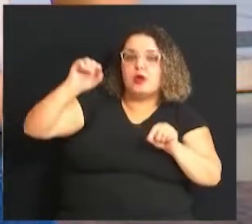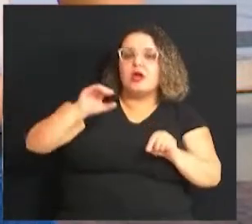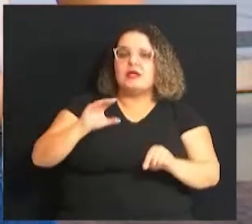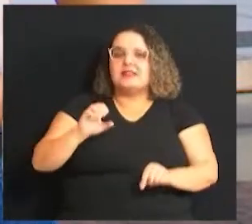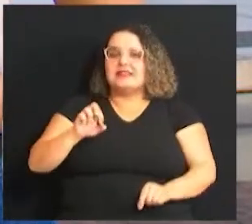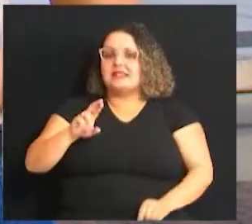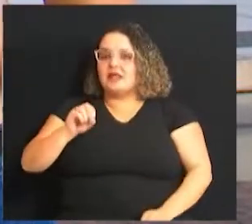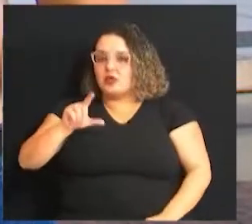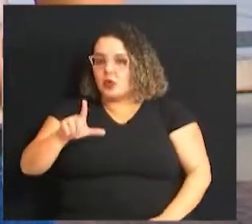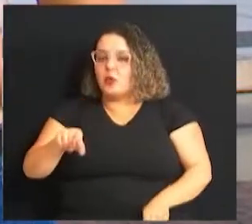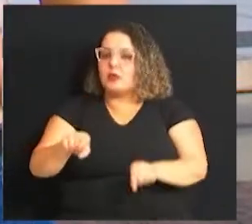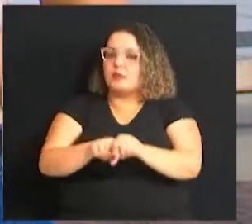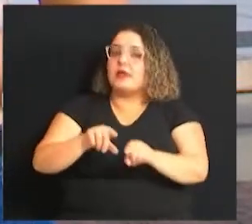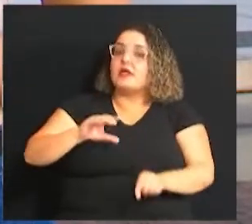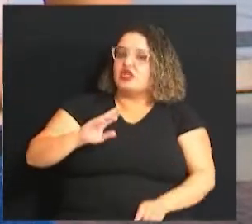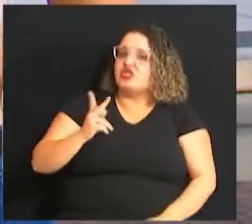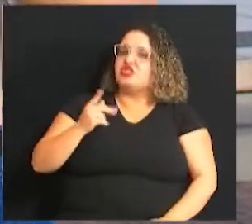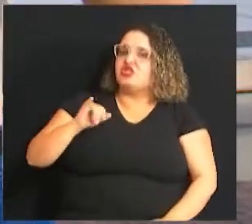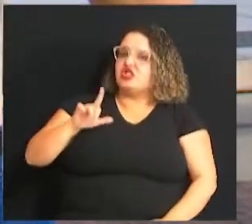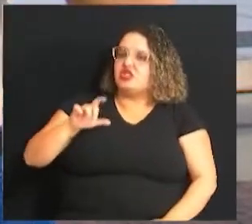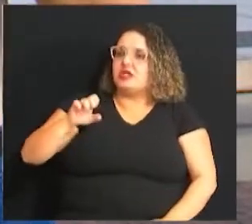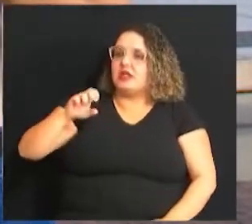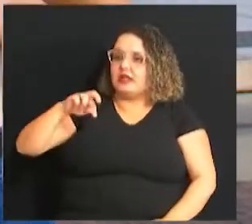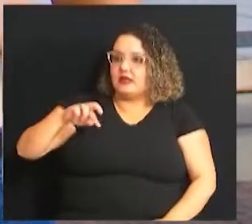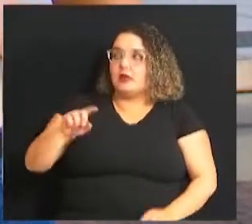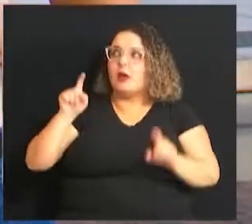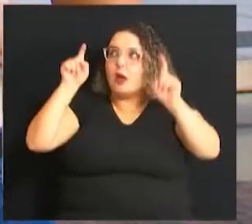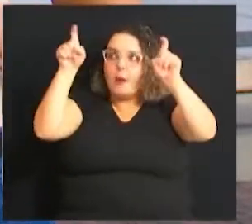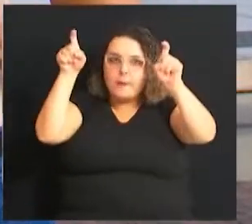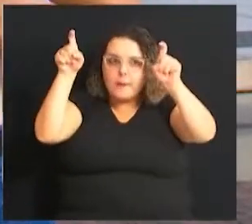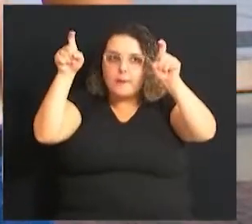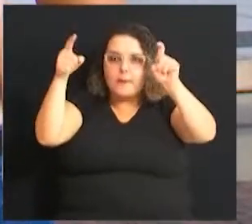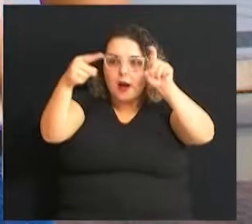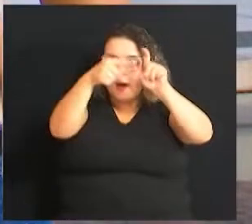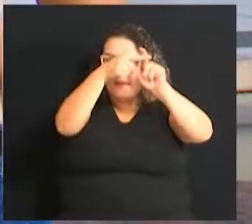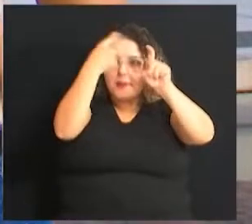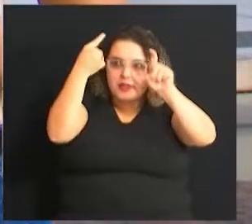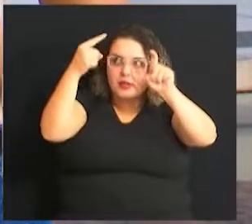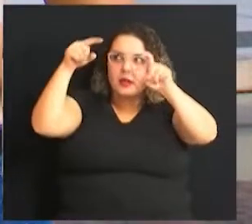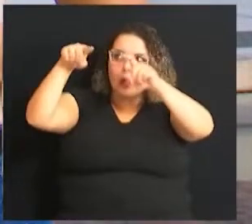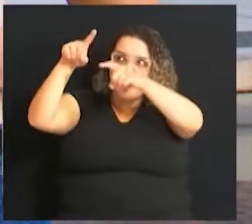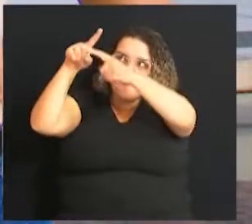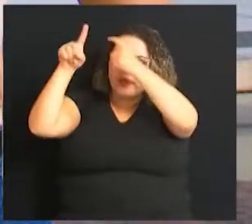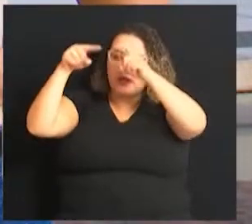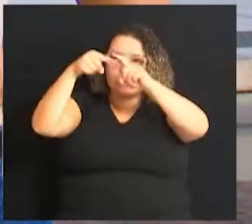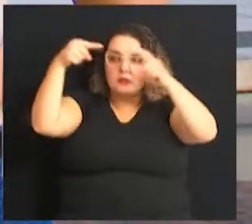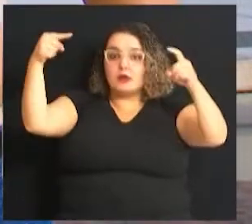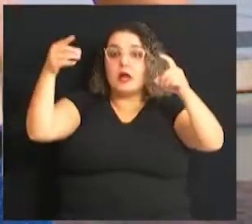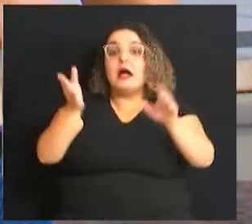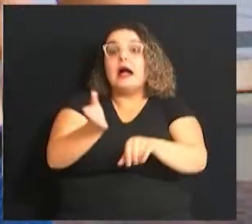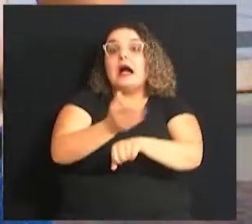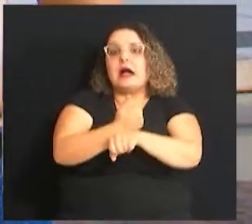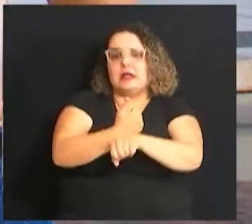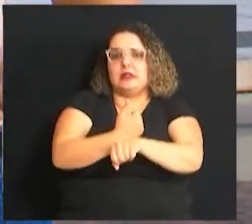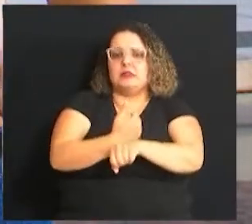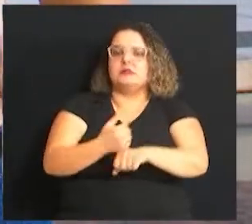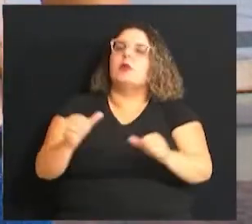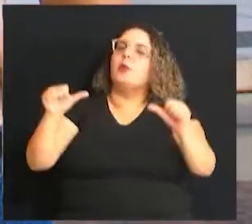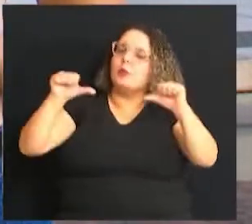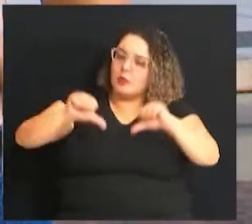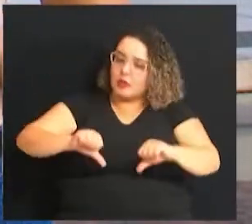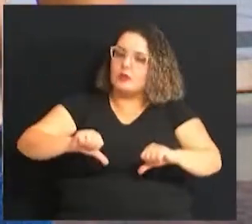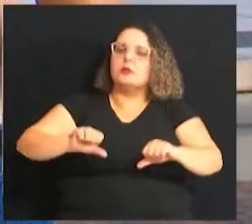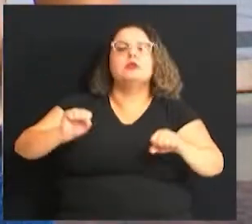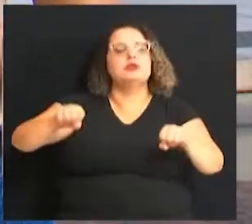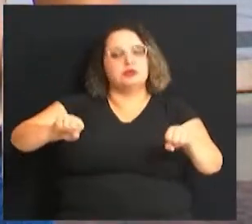linhas chilenas. Esse equipamento possui um estilete na ponta que serve para cortar estas linhas antes que ela cause